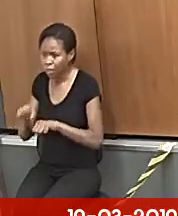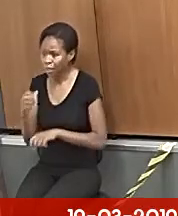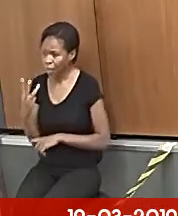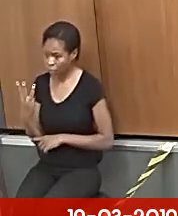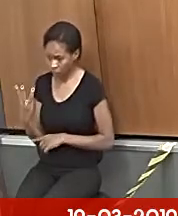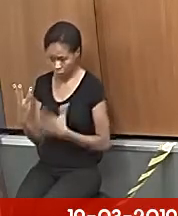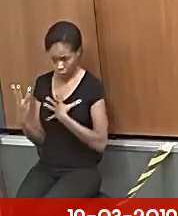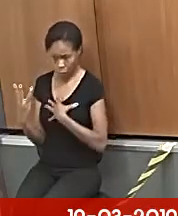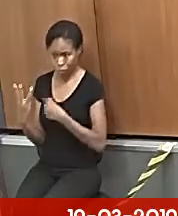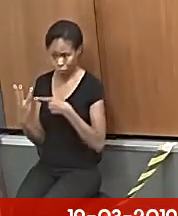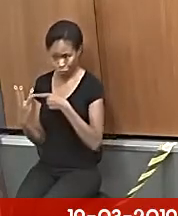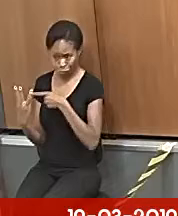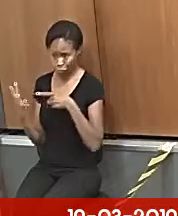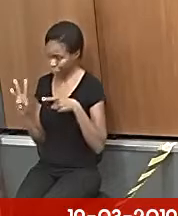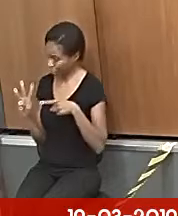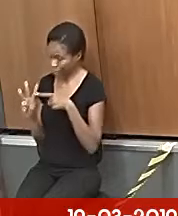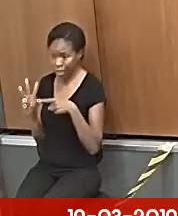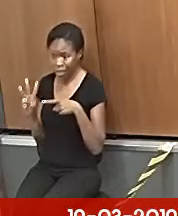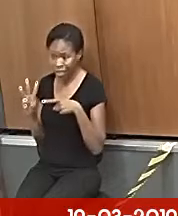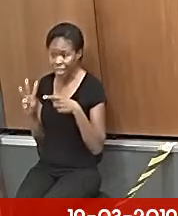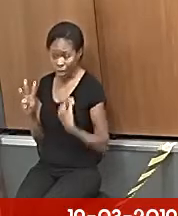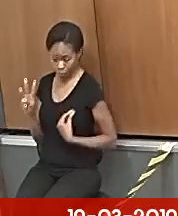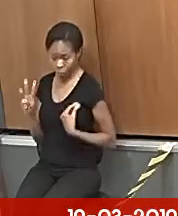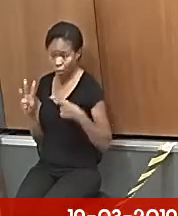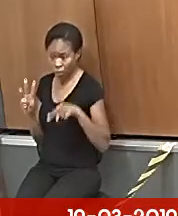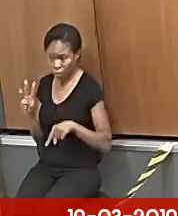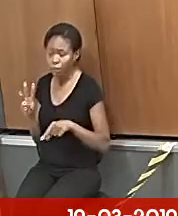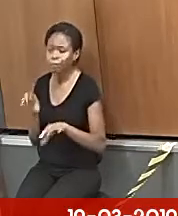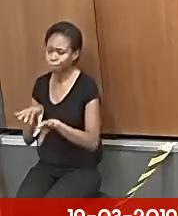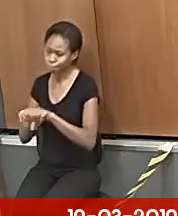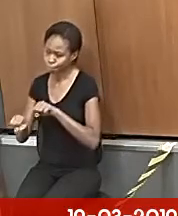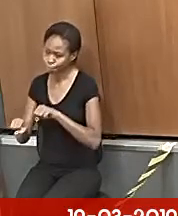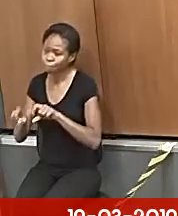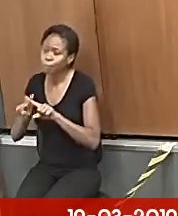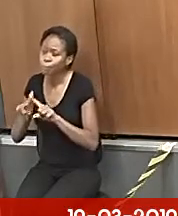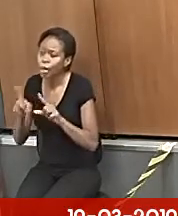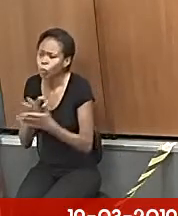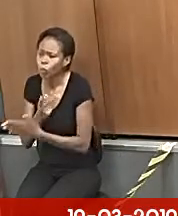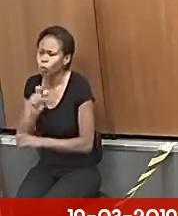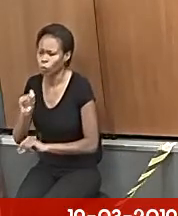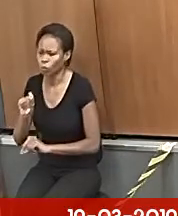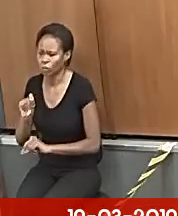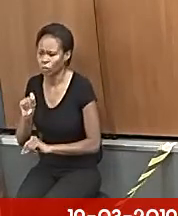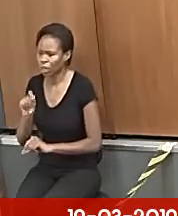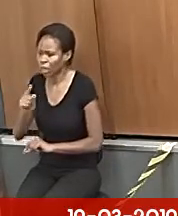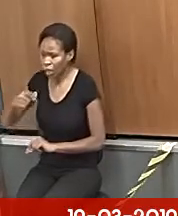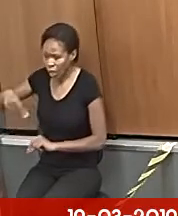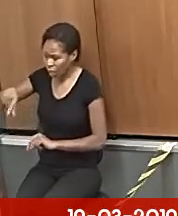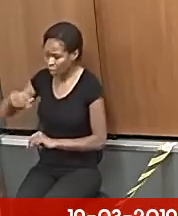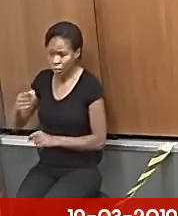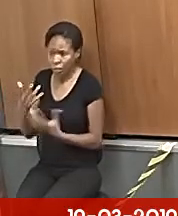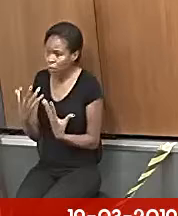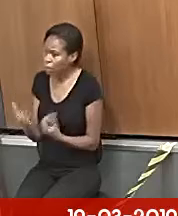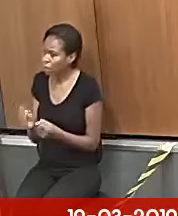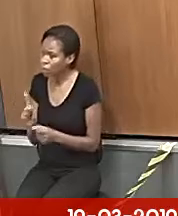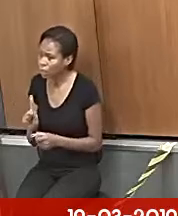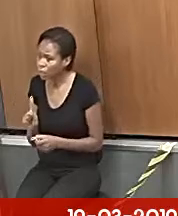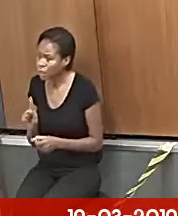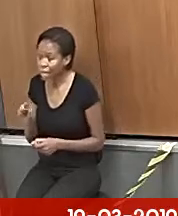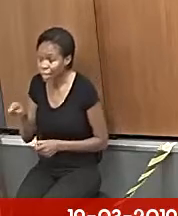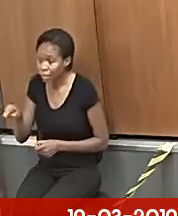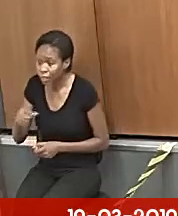e até formaram acontece é o seguinte ele simplesmente gente eles não aceita eles querem a escola